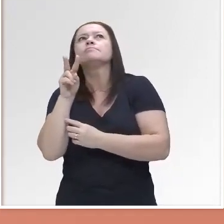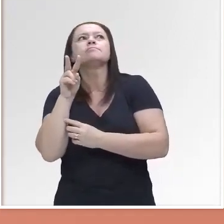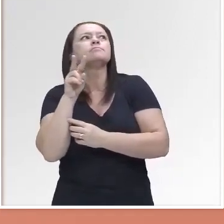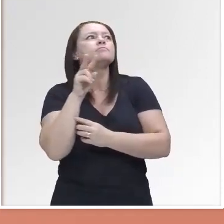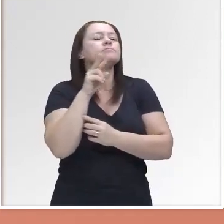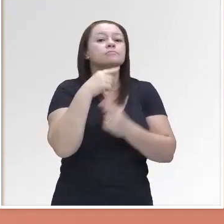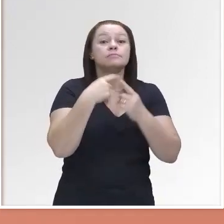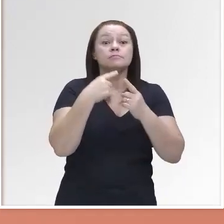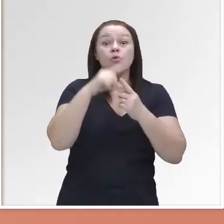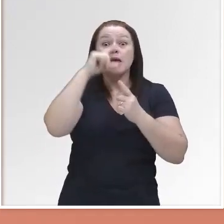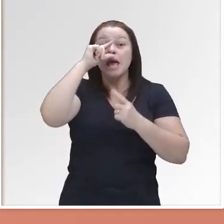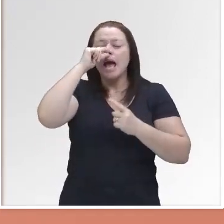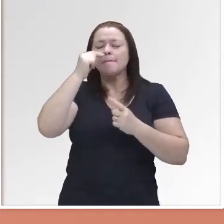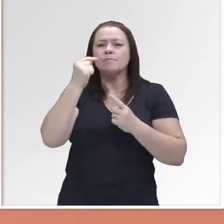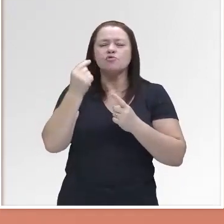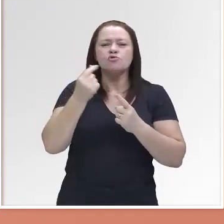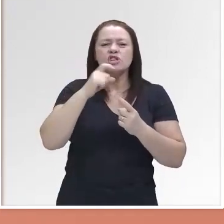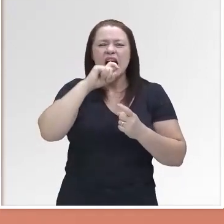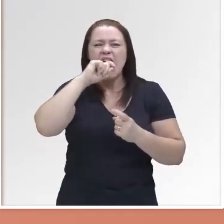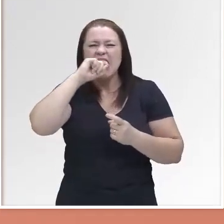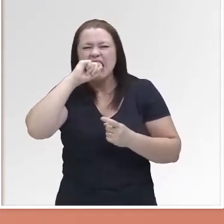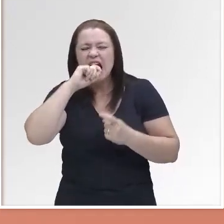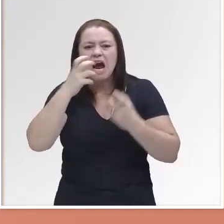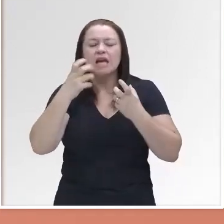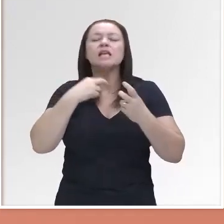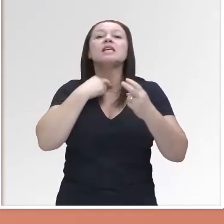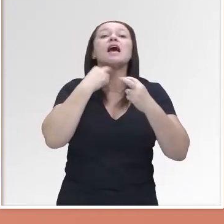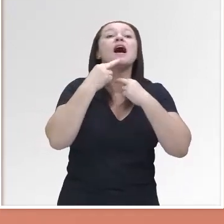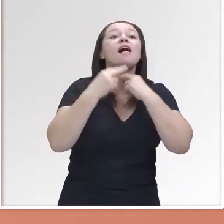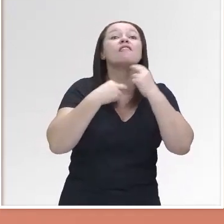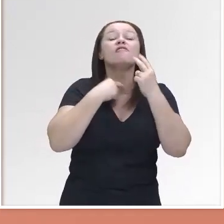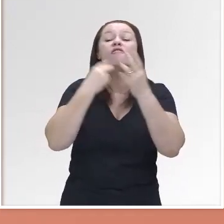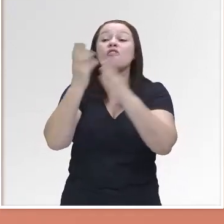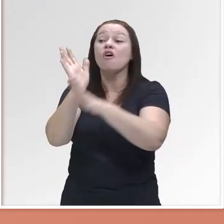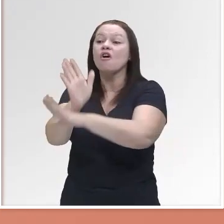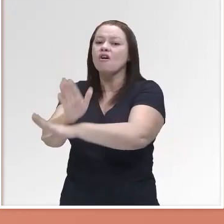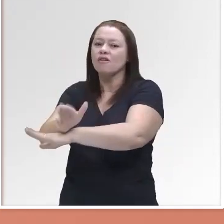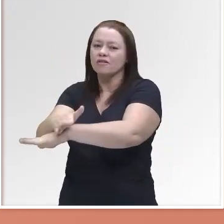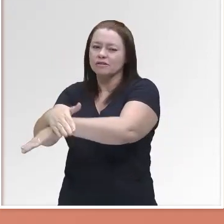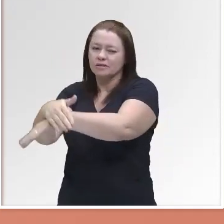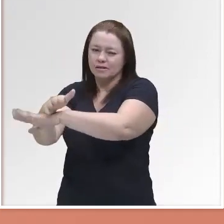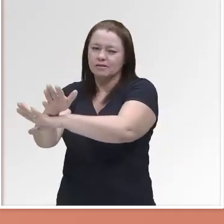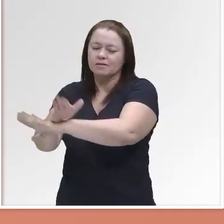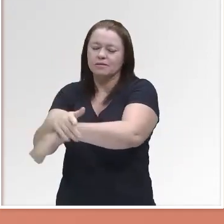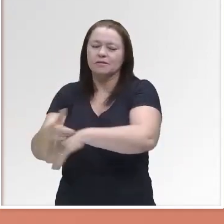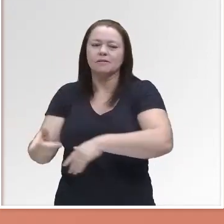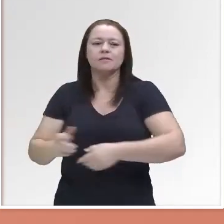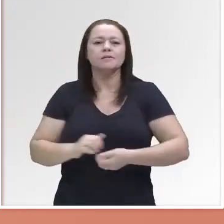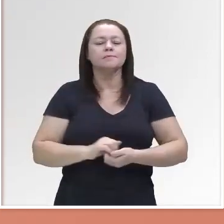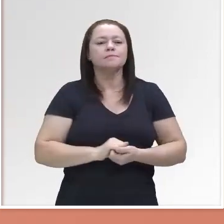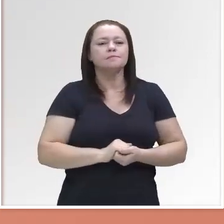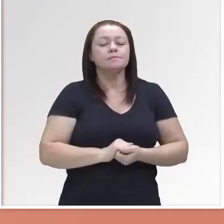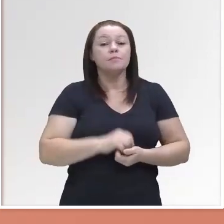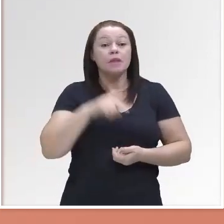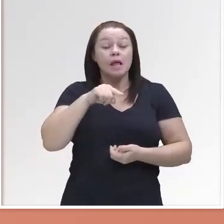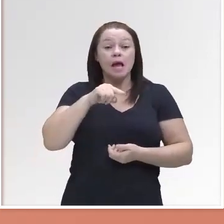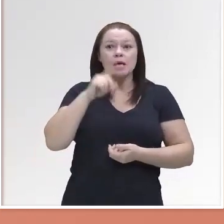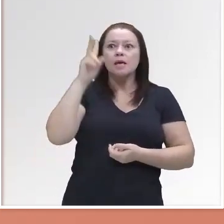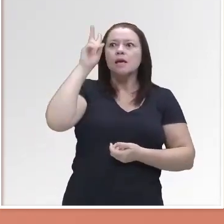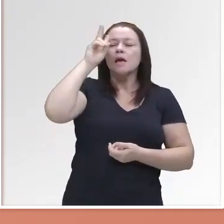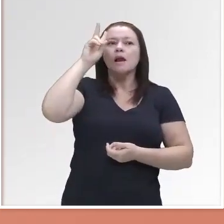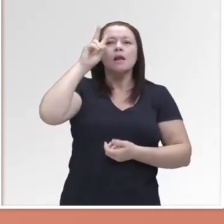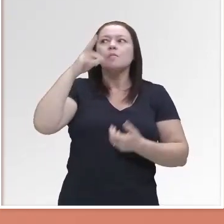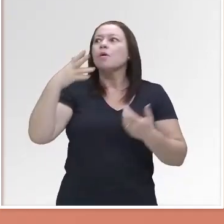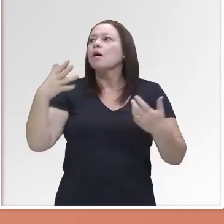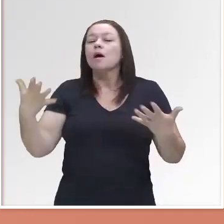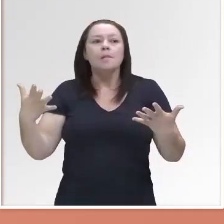Ariel. Ariel regressava à casa quando, pelo caminho, se lembrou do concerto. Oh,